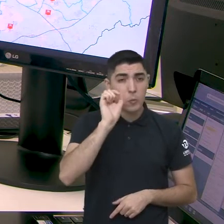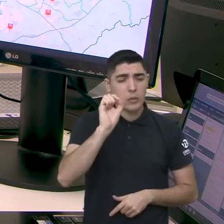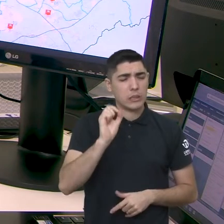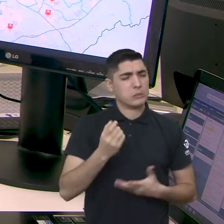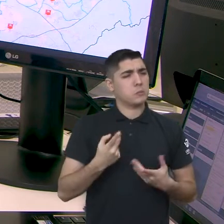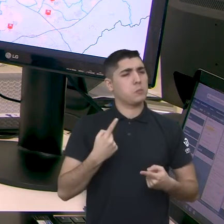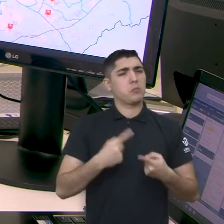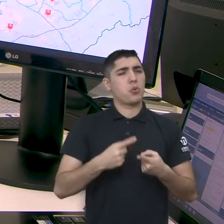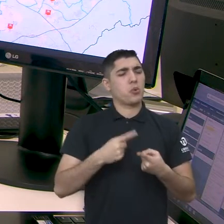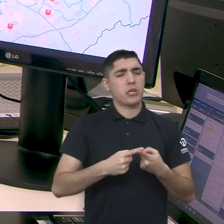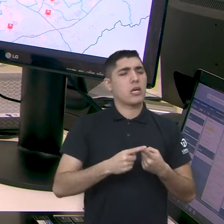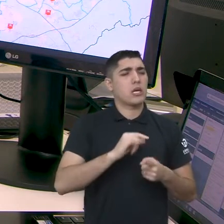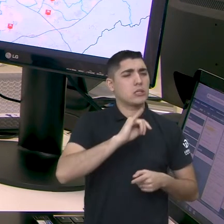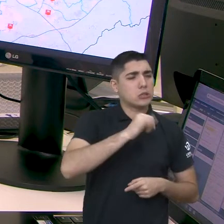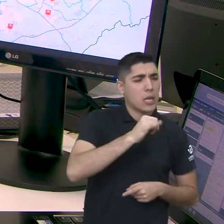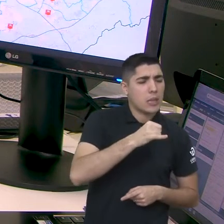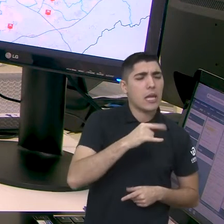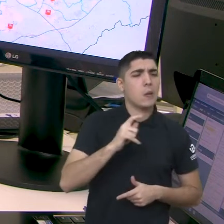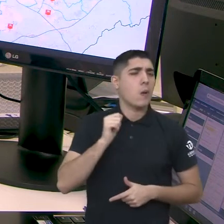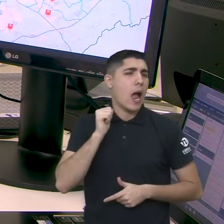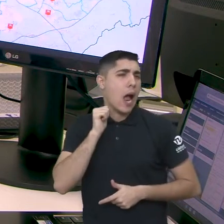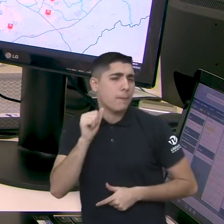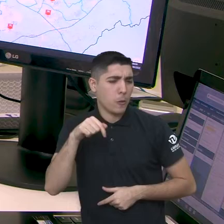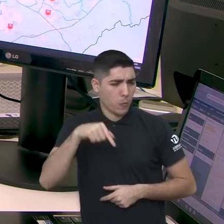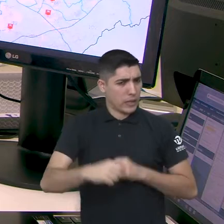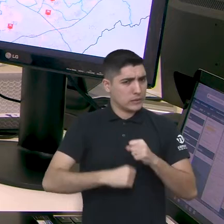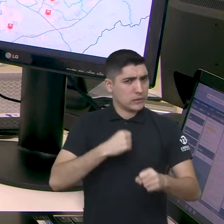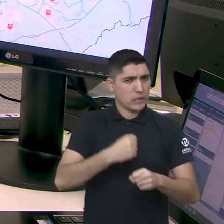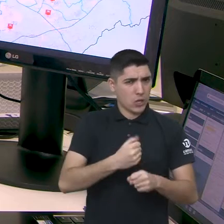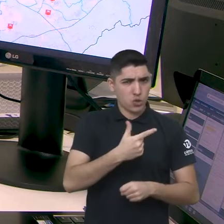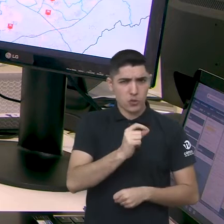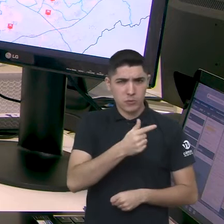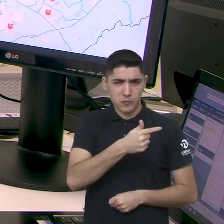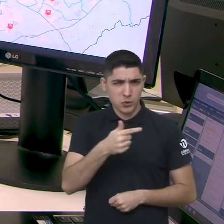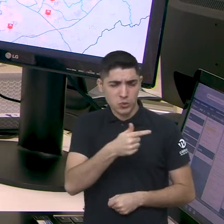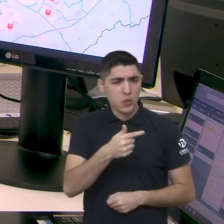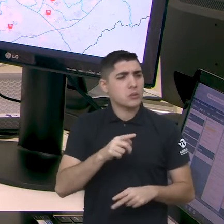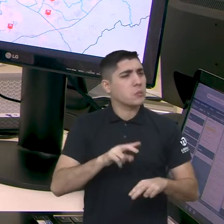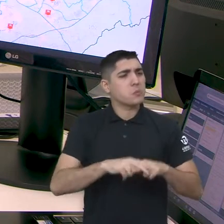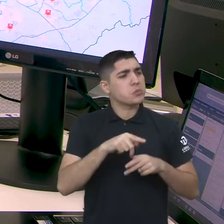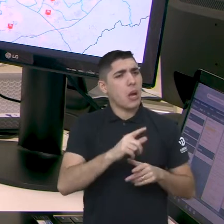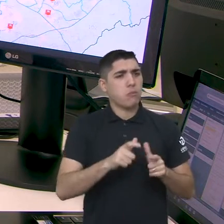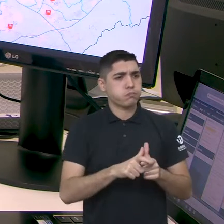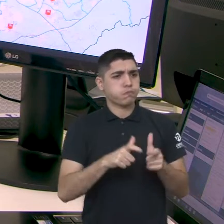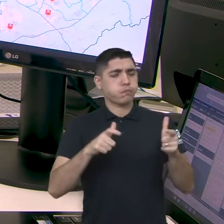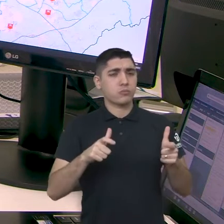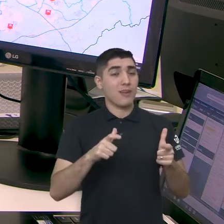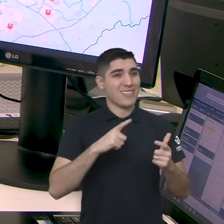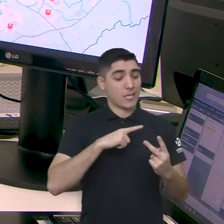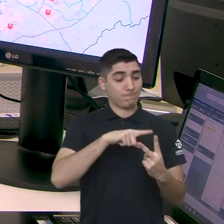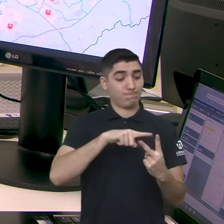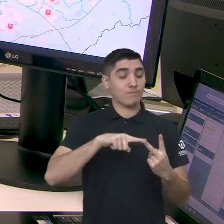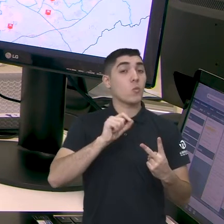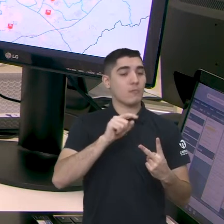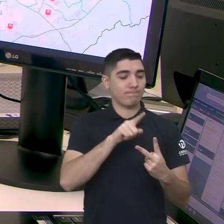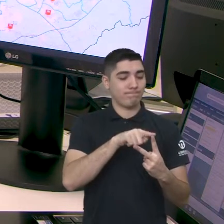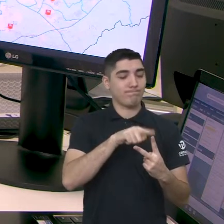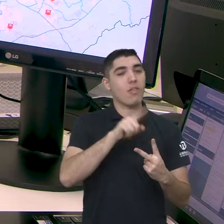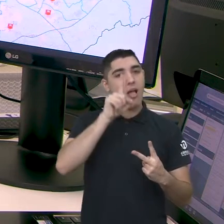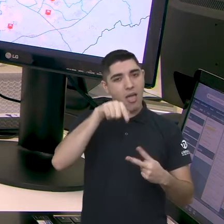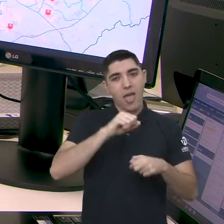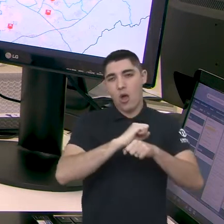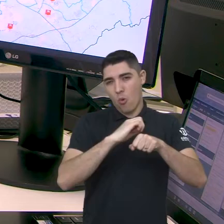teve um janeiro e abril tão desafiador esse ano, ela está em 2 pontos. Aí. O primeiro ponto é a questão da